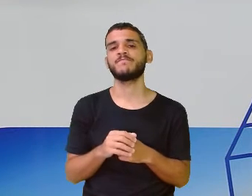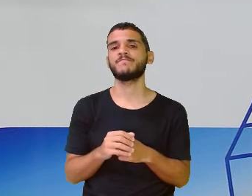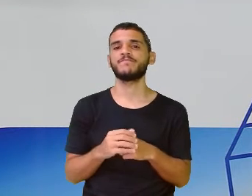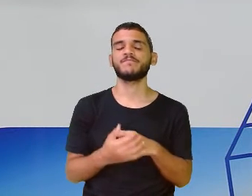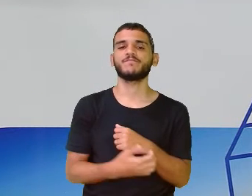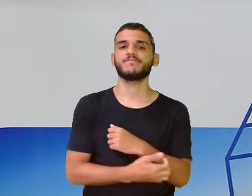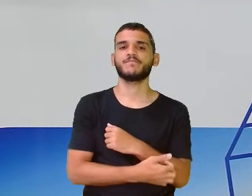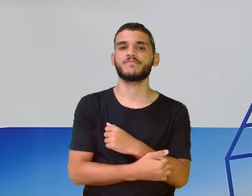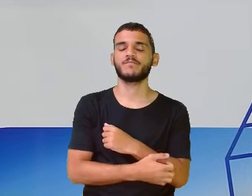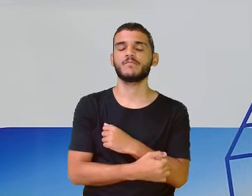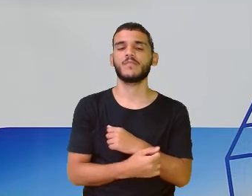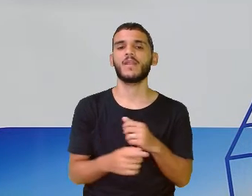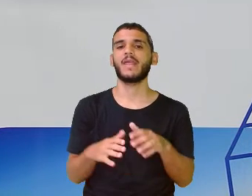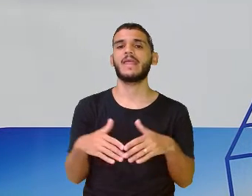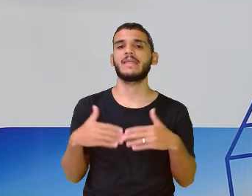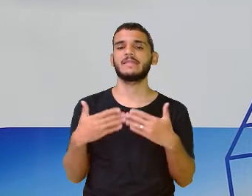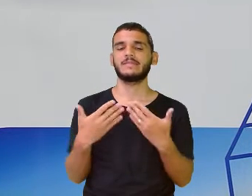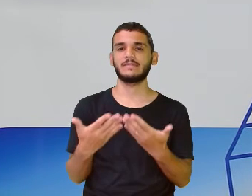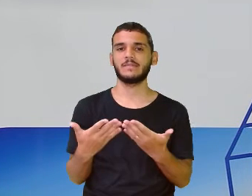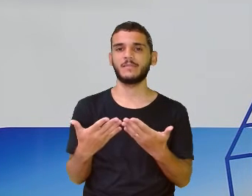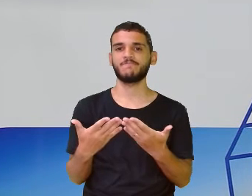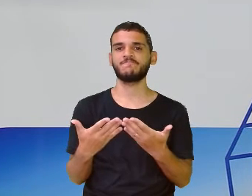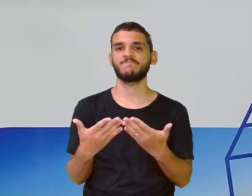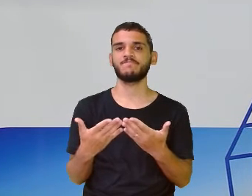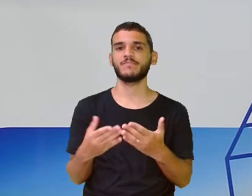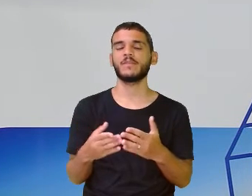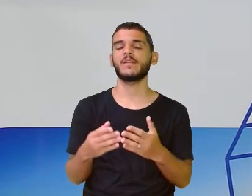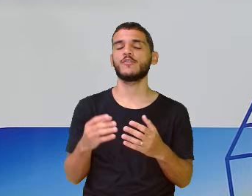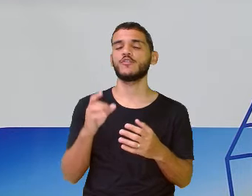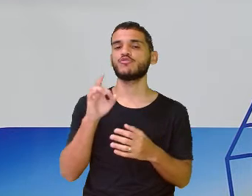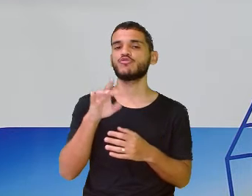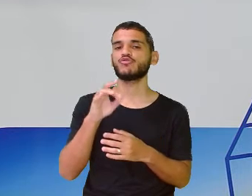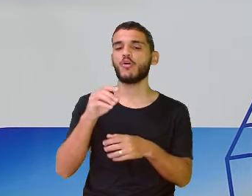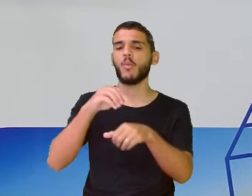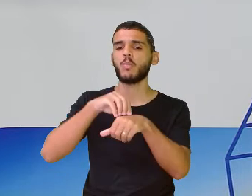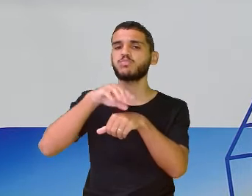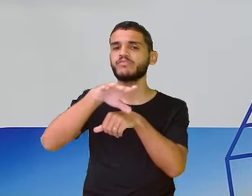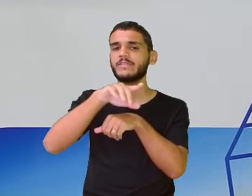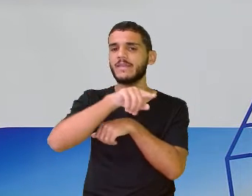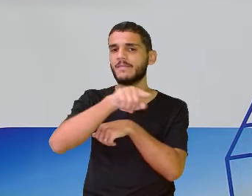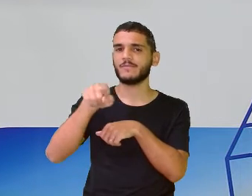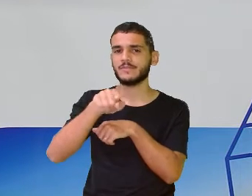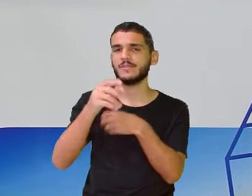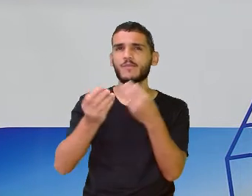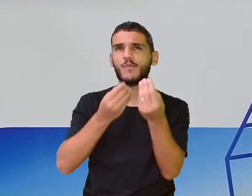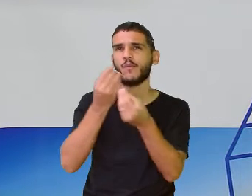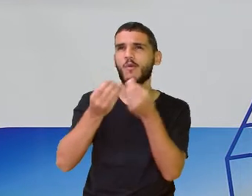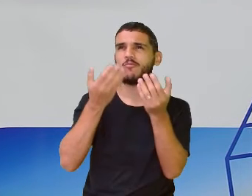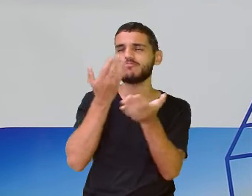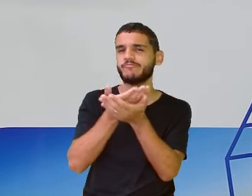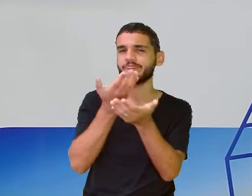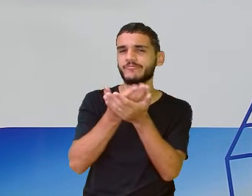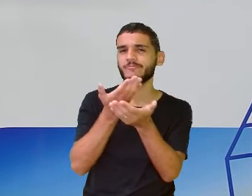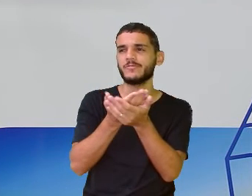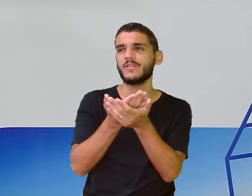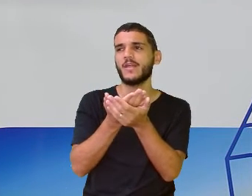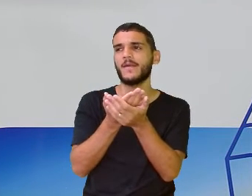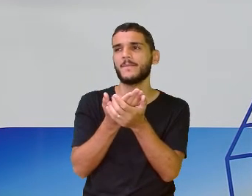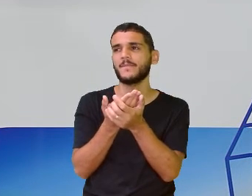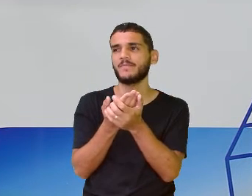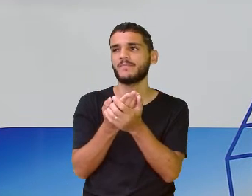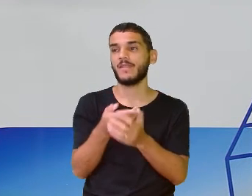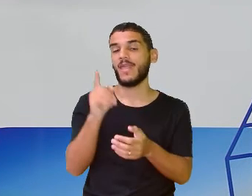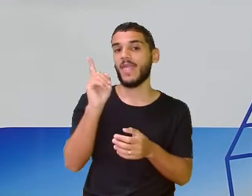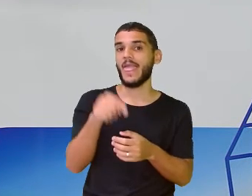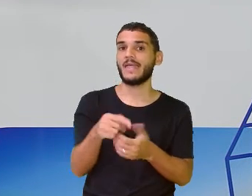reportagem, então está falando, está dando uma ideia ao leitor sobre o que nós vamos tratar. Então, já choca quando diz